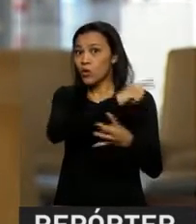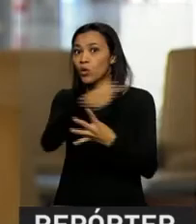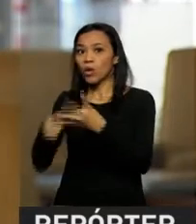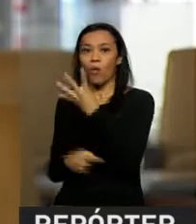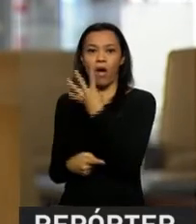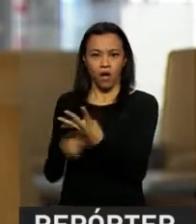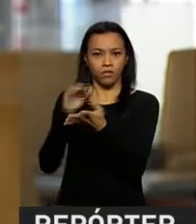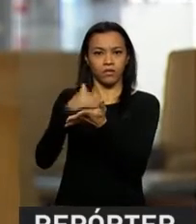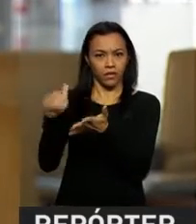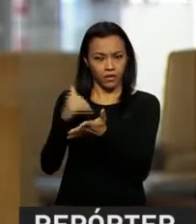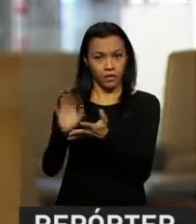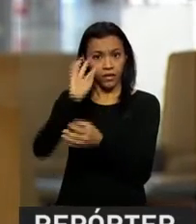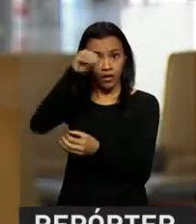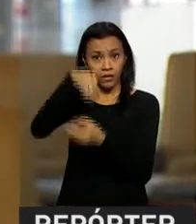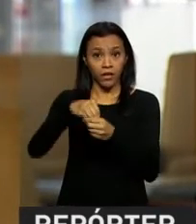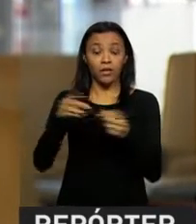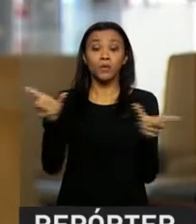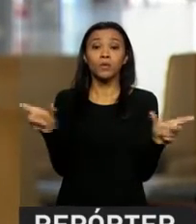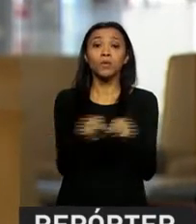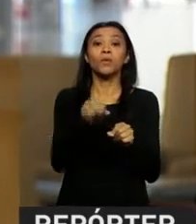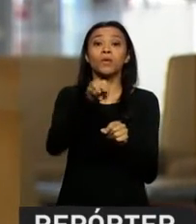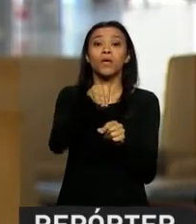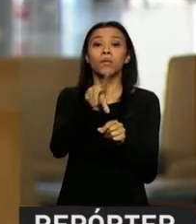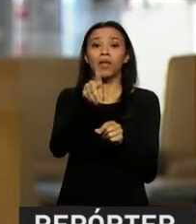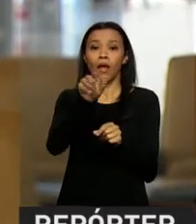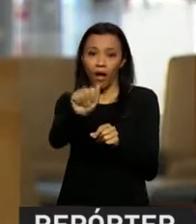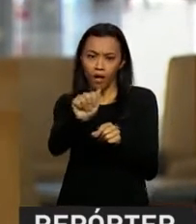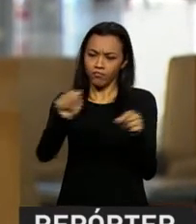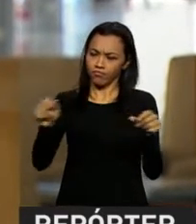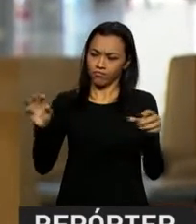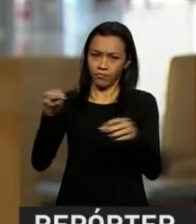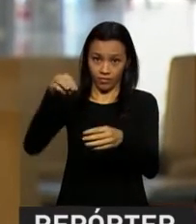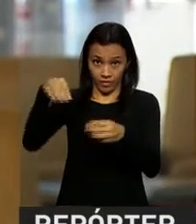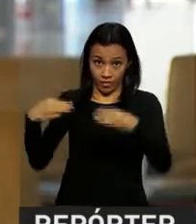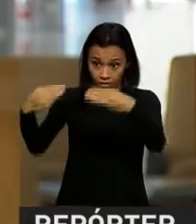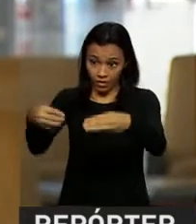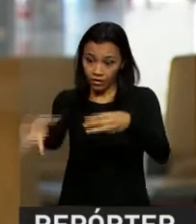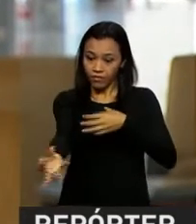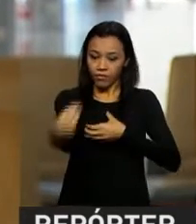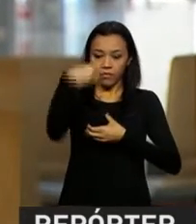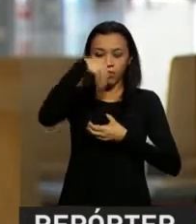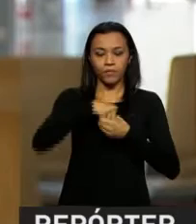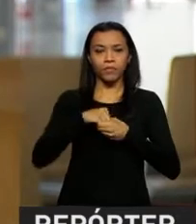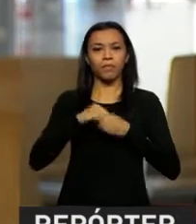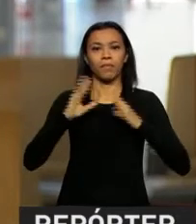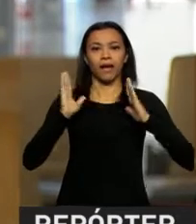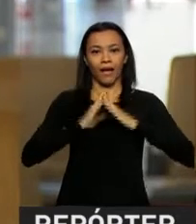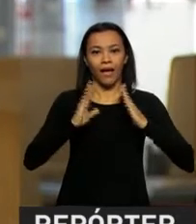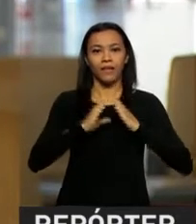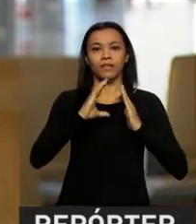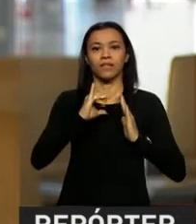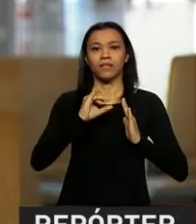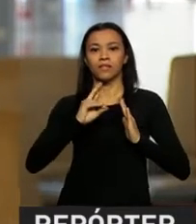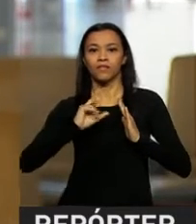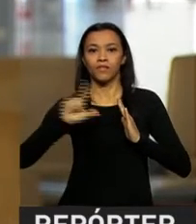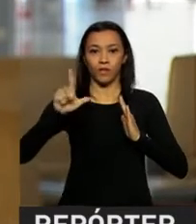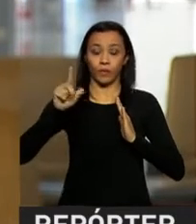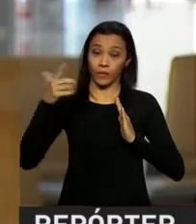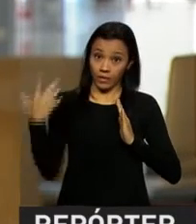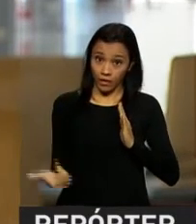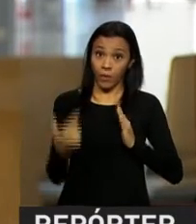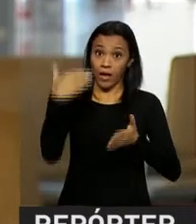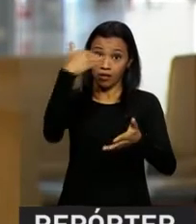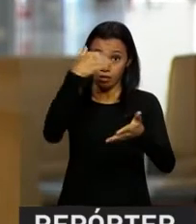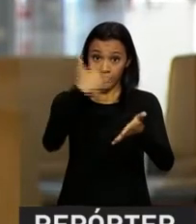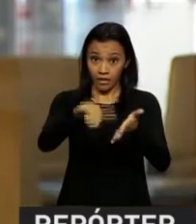4 secretarias do Ministério do Desenvolvimento Social e Agrário para a estrutura da Casa Civil da Presidência da República. Com a medida, então, a